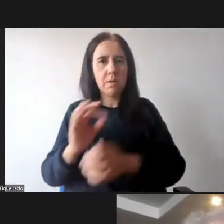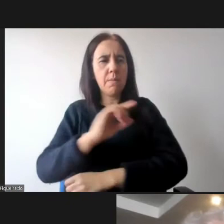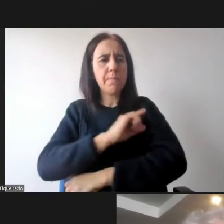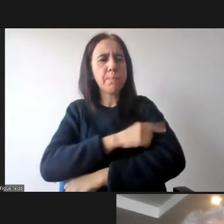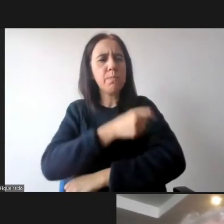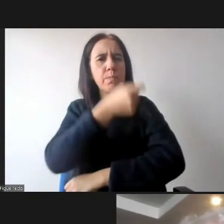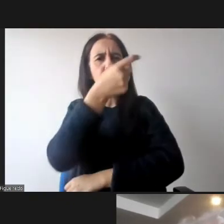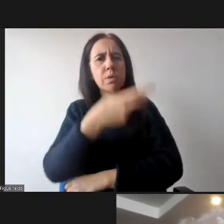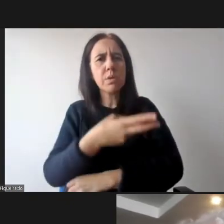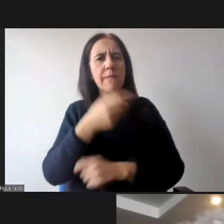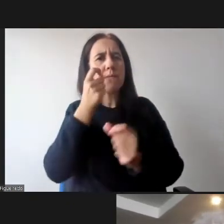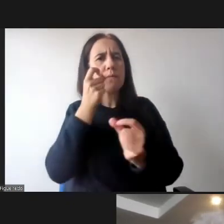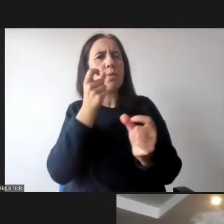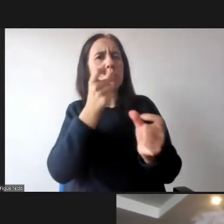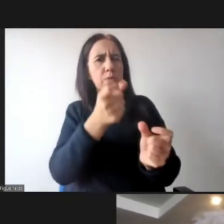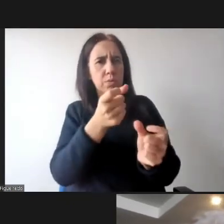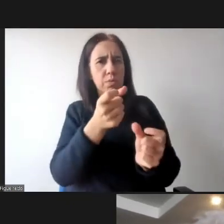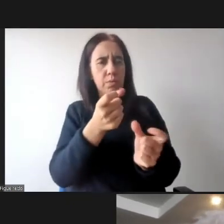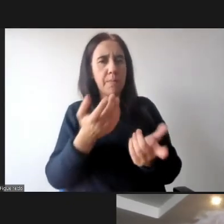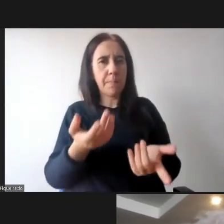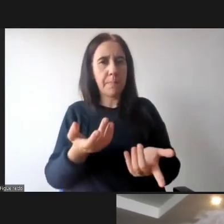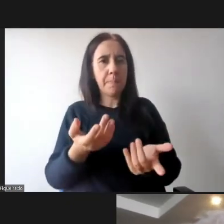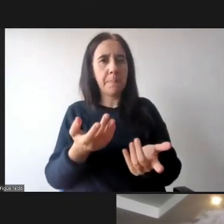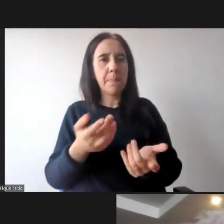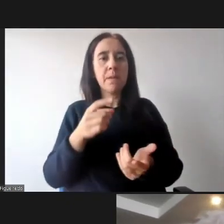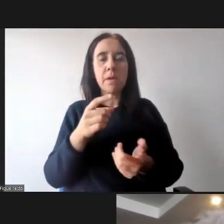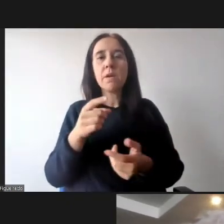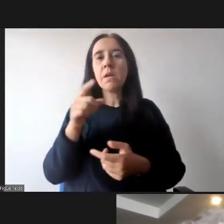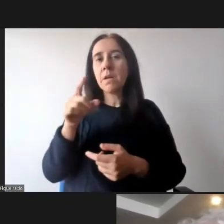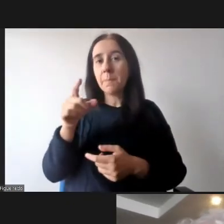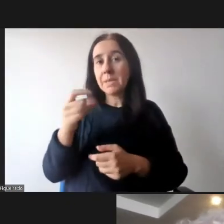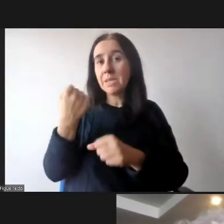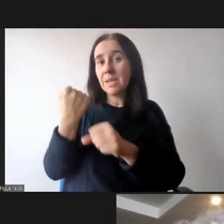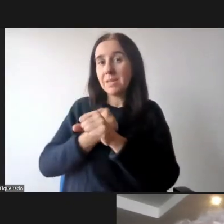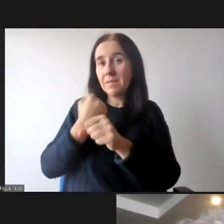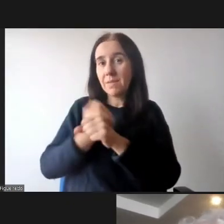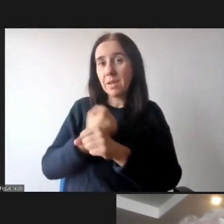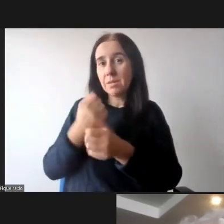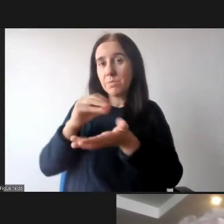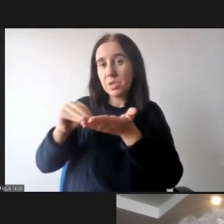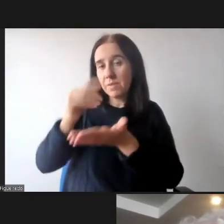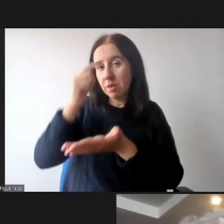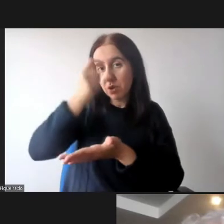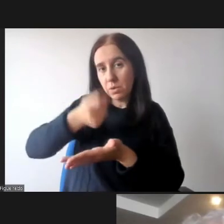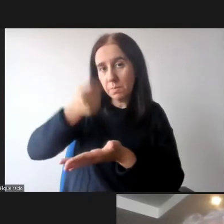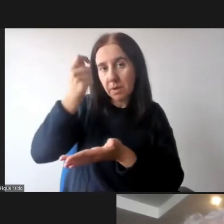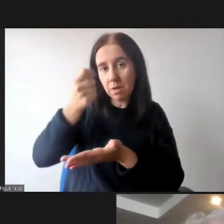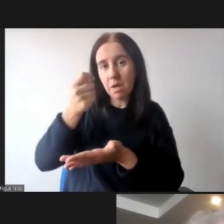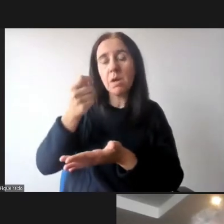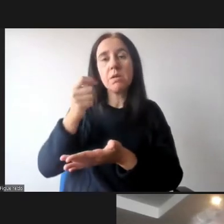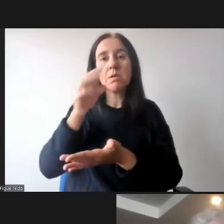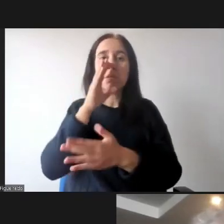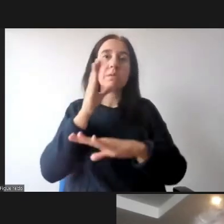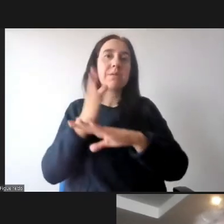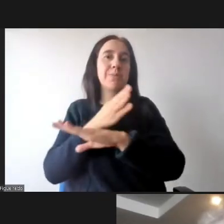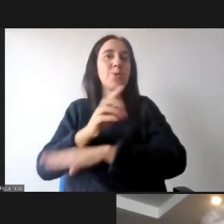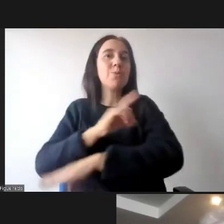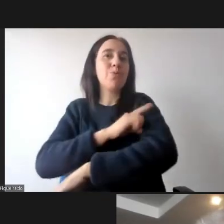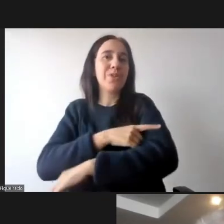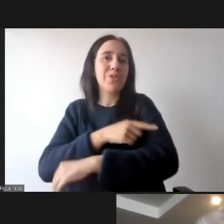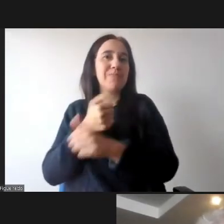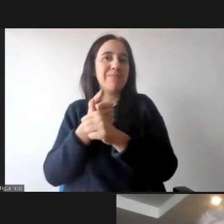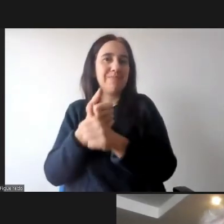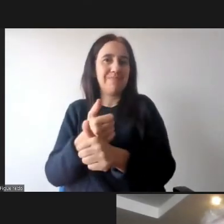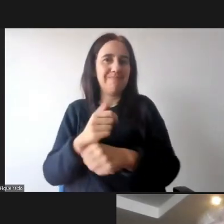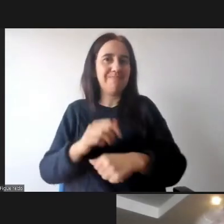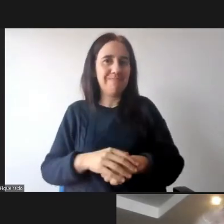controlo com o respeito pela atividade administrativa à luz do princípio da separação de poderes. E o